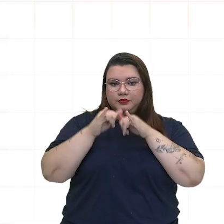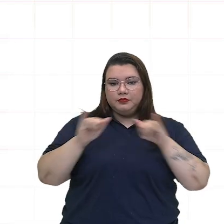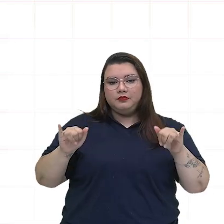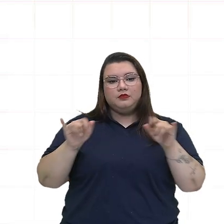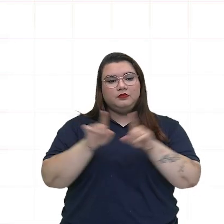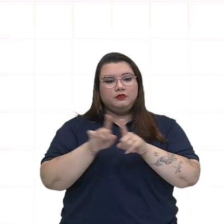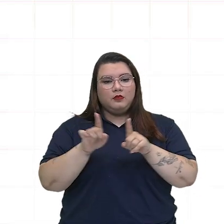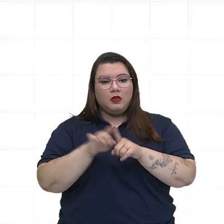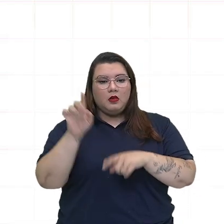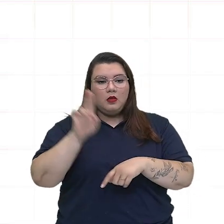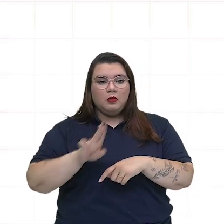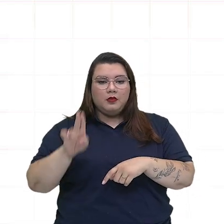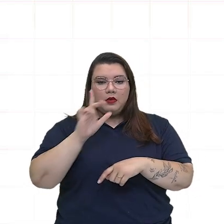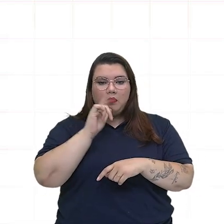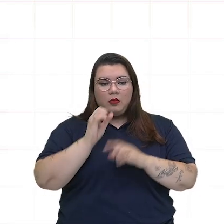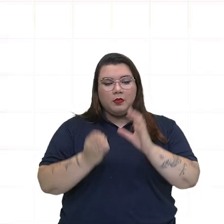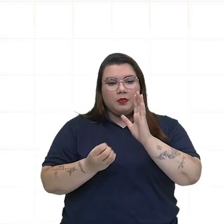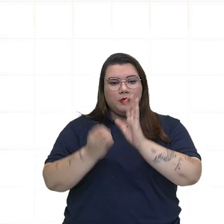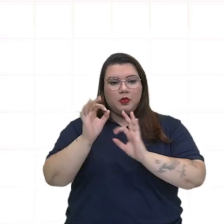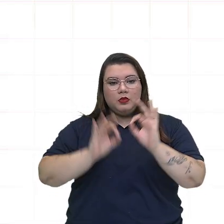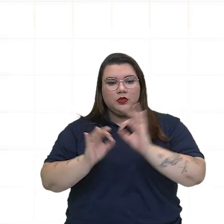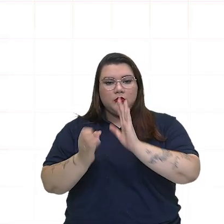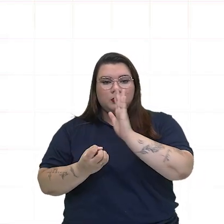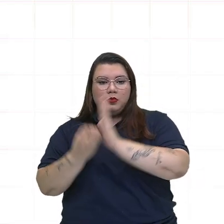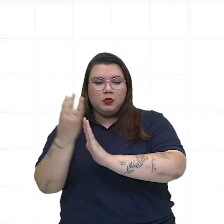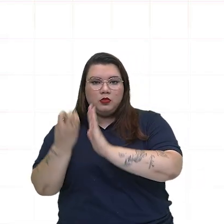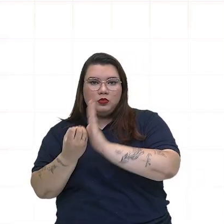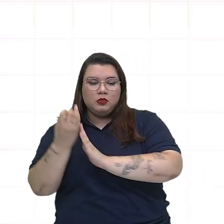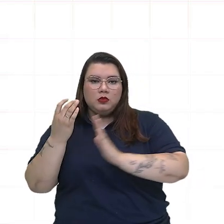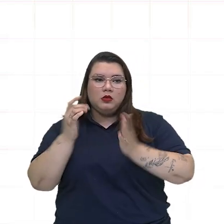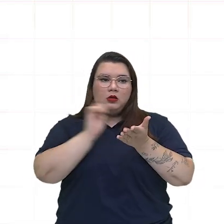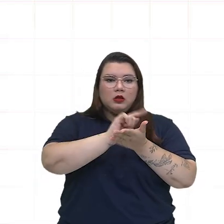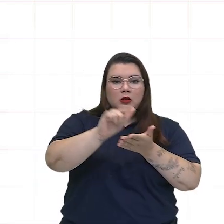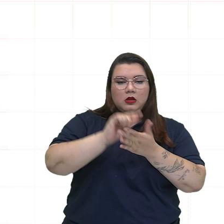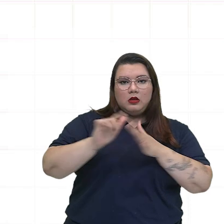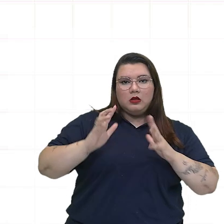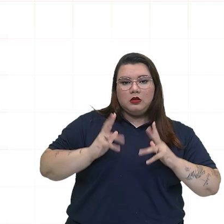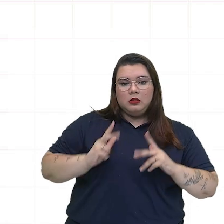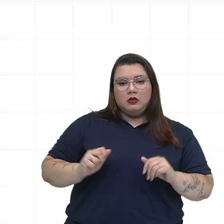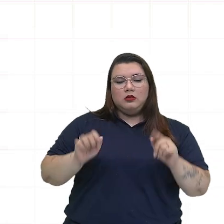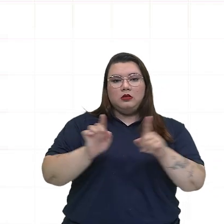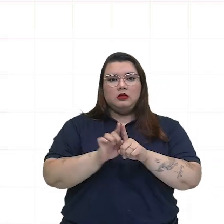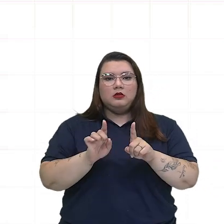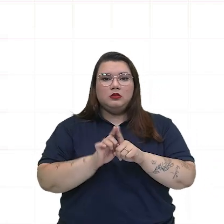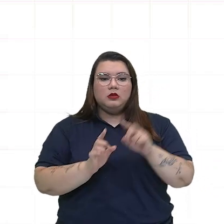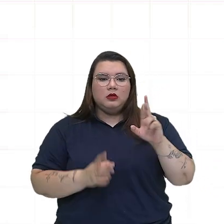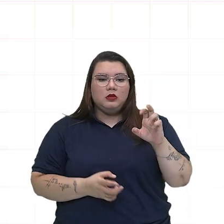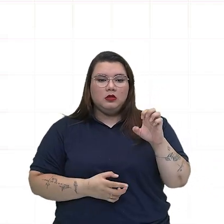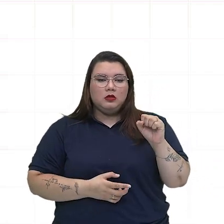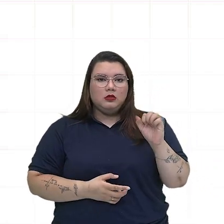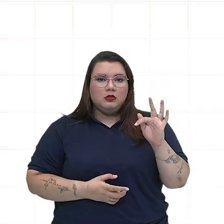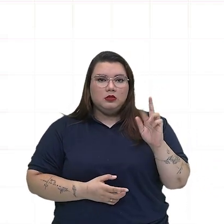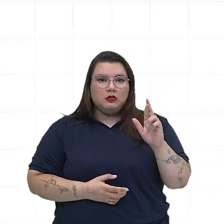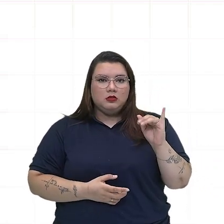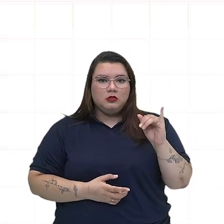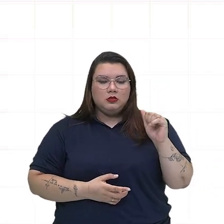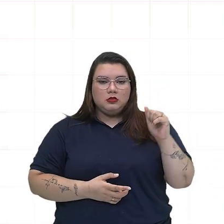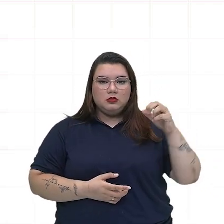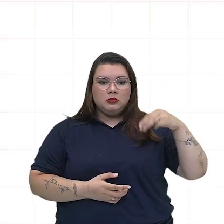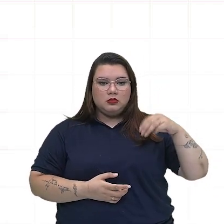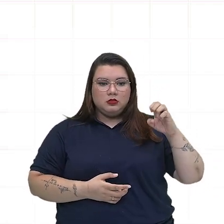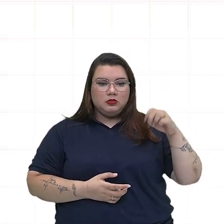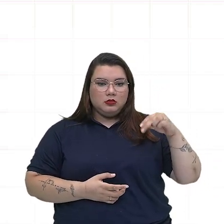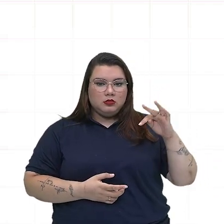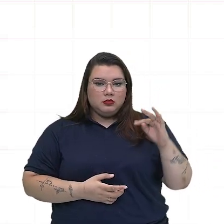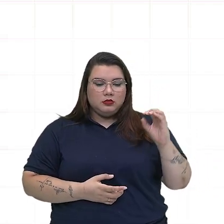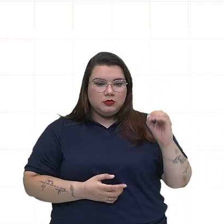Também utiliza a água para os processos de produção, resfriamento e até mesmo limpeza, tá certo?